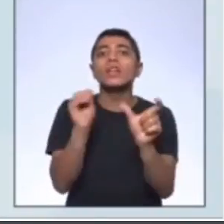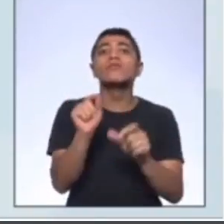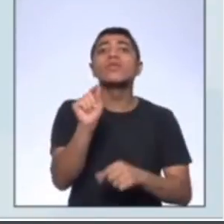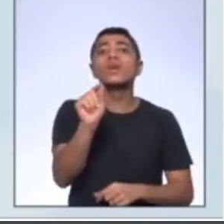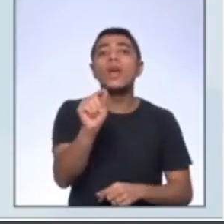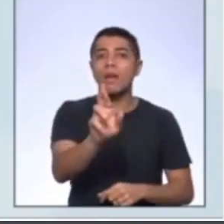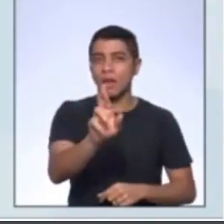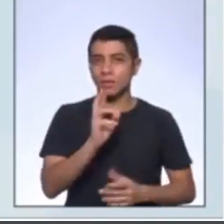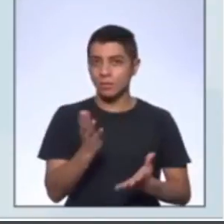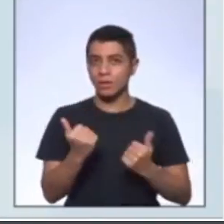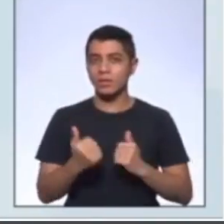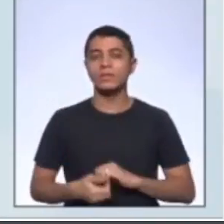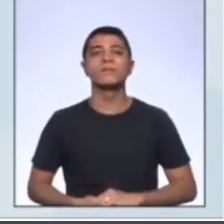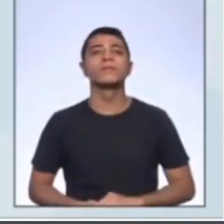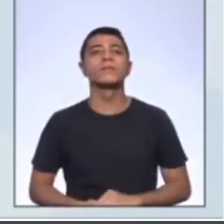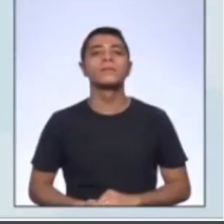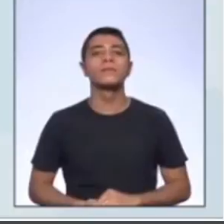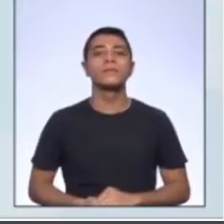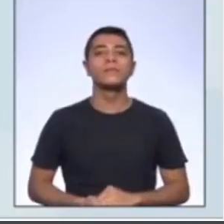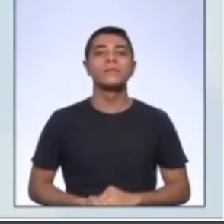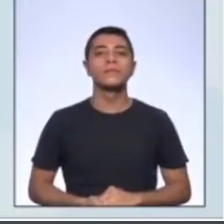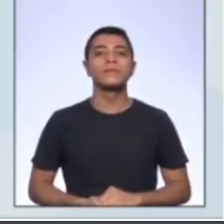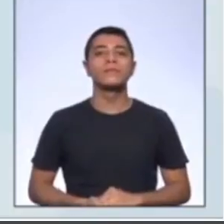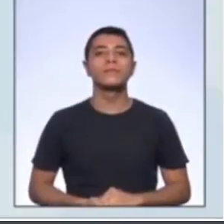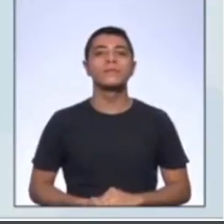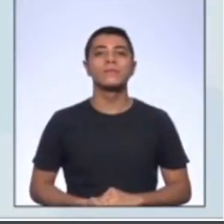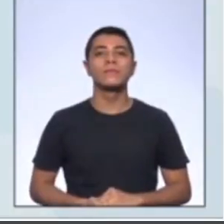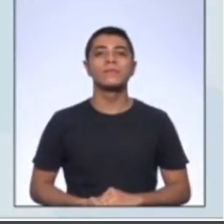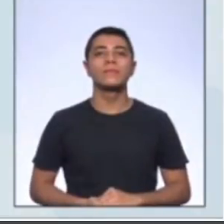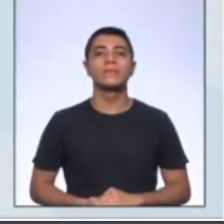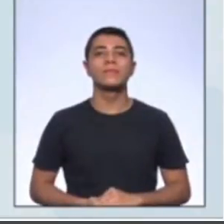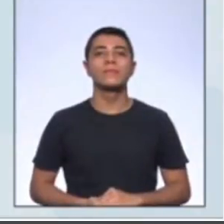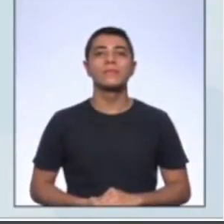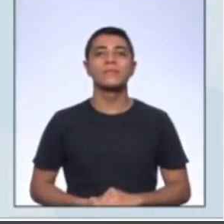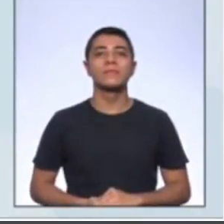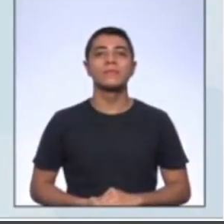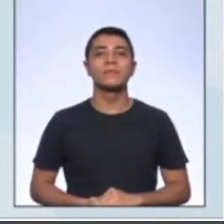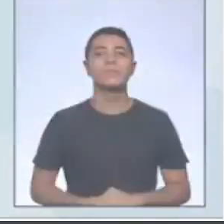agora no chat meio minuto e